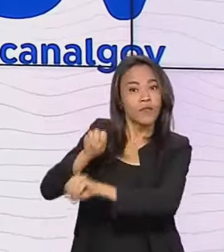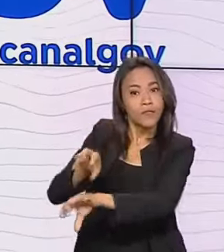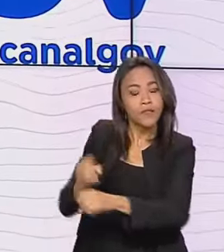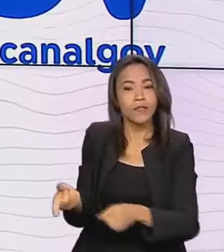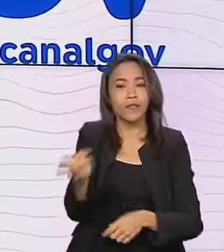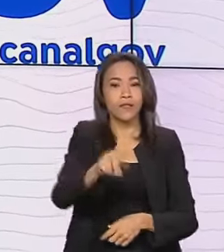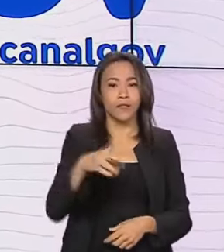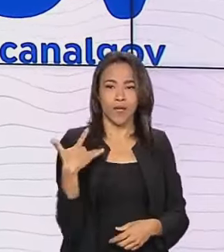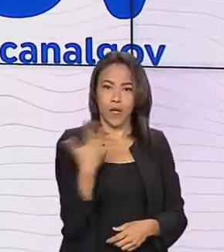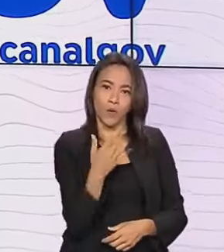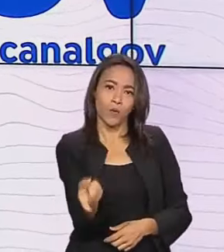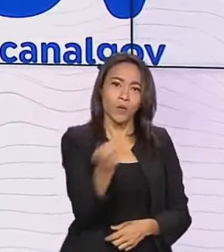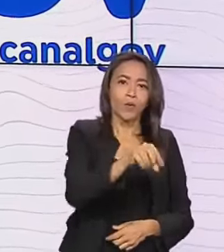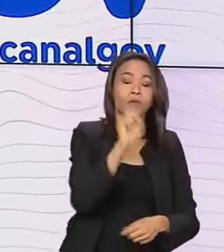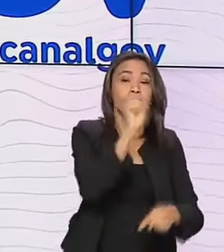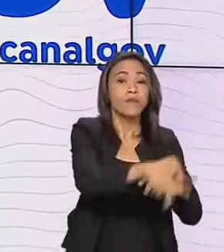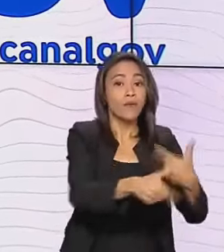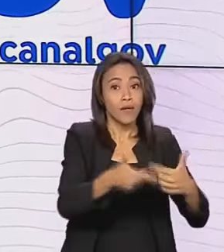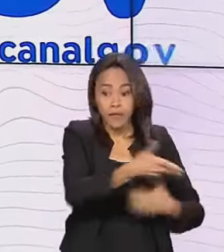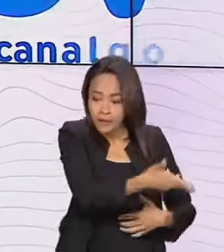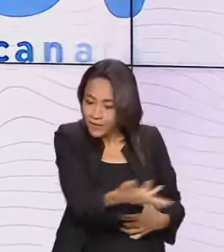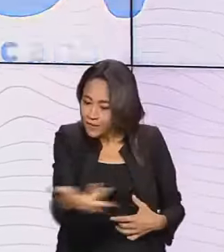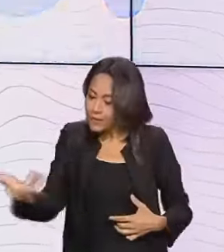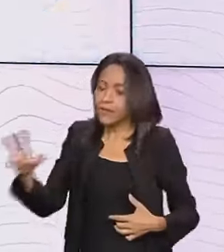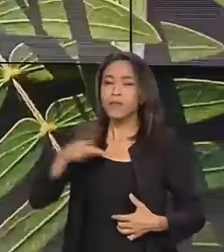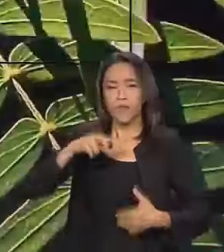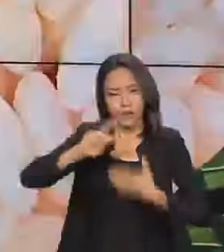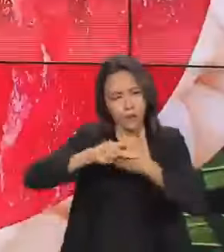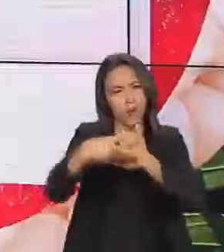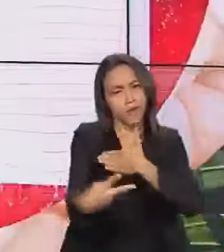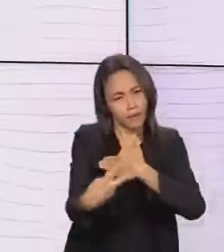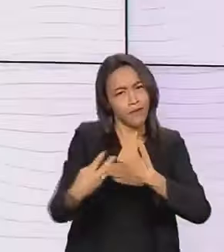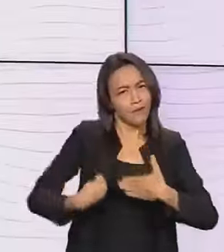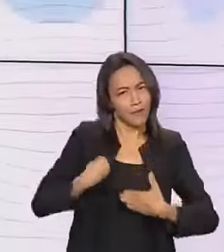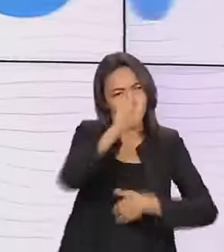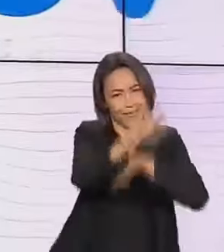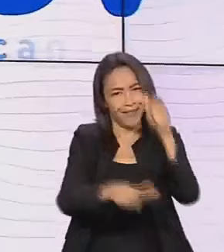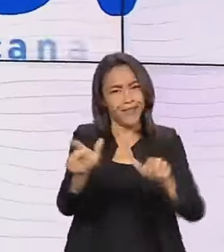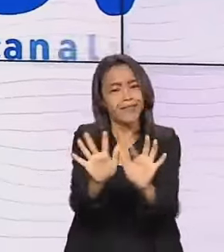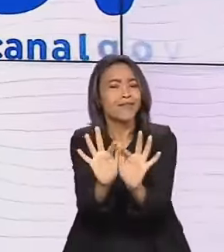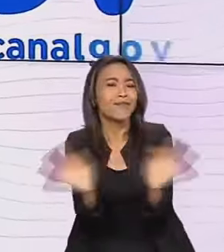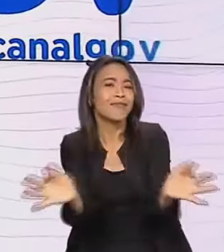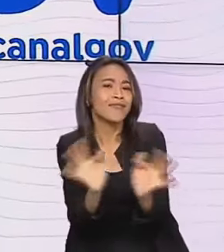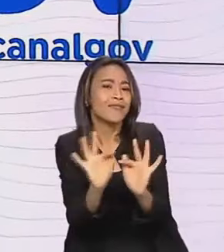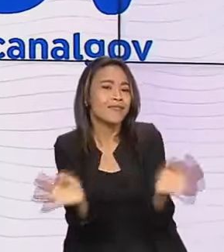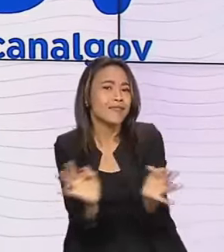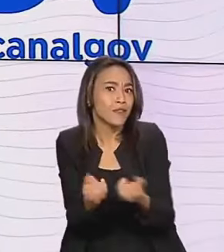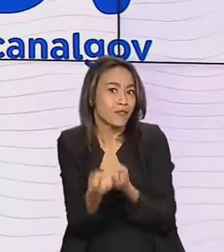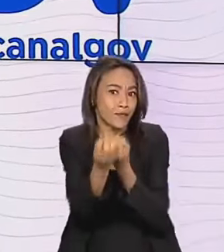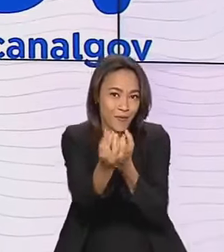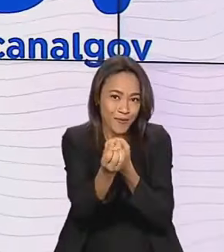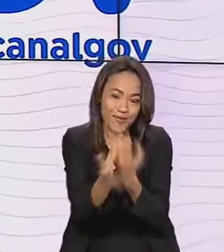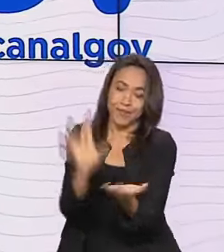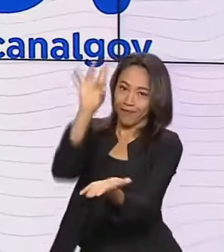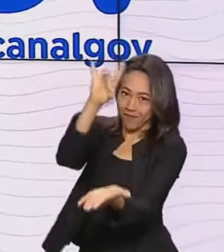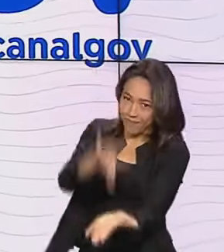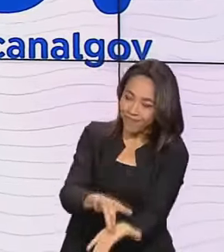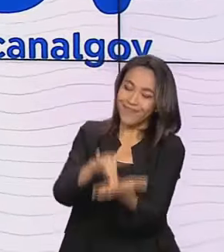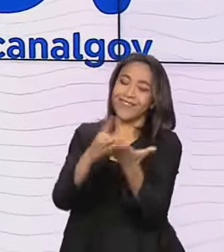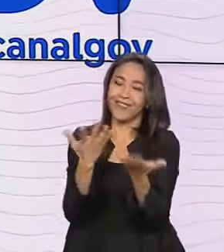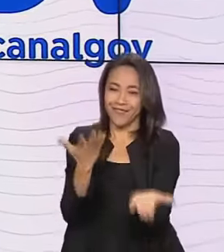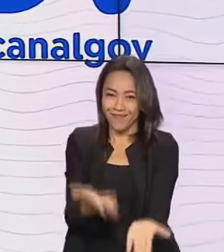saúde emprego tudo que mexe com a vida da gente de forma simples e com informação oficial